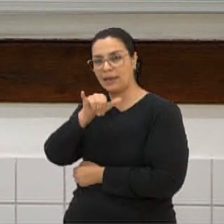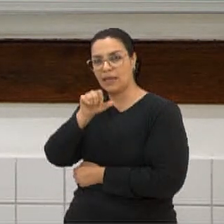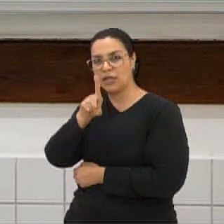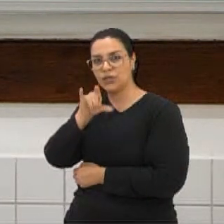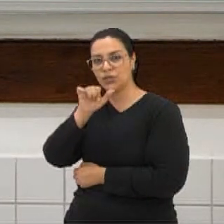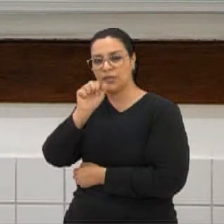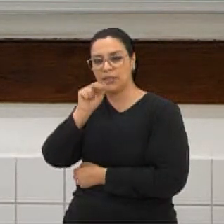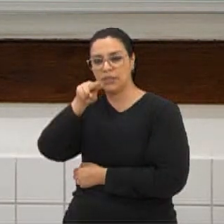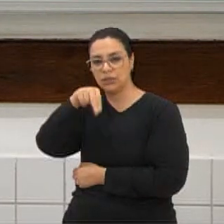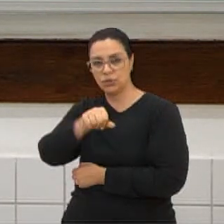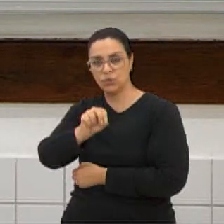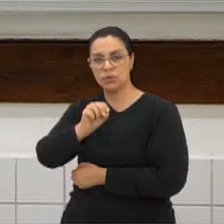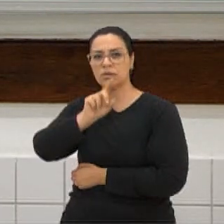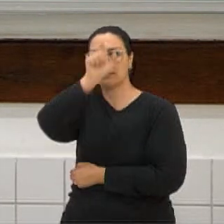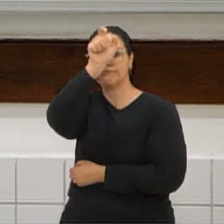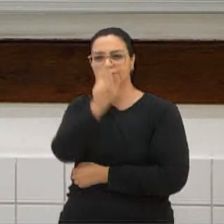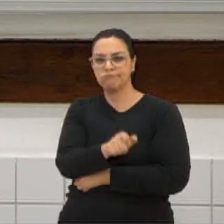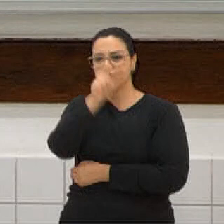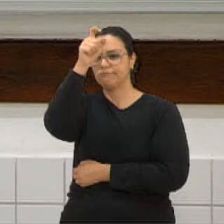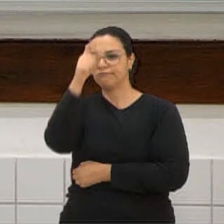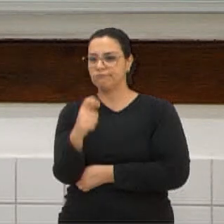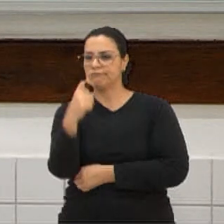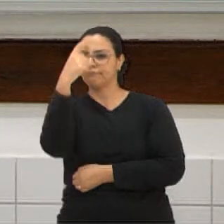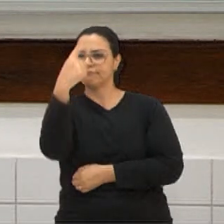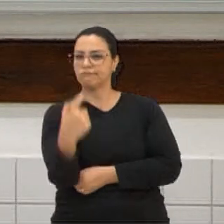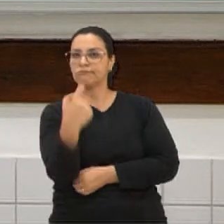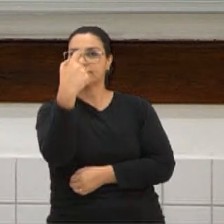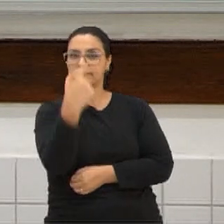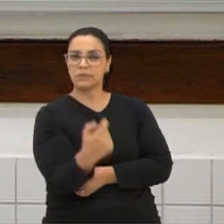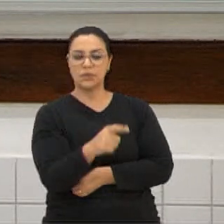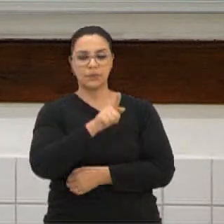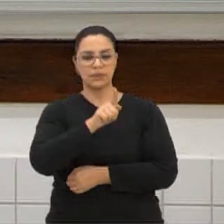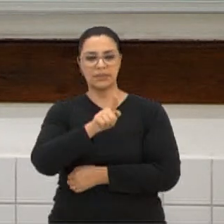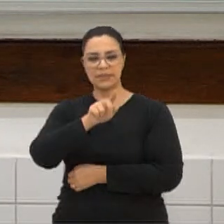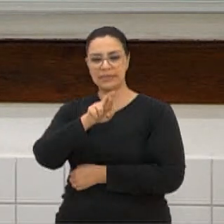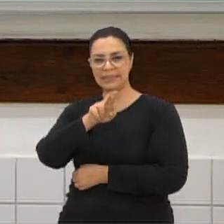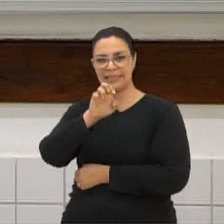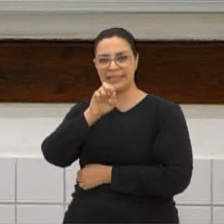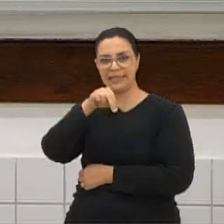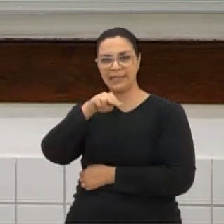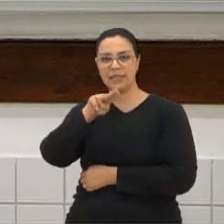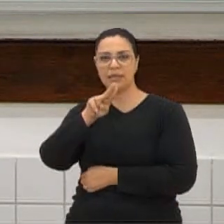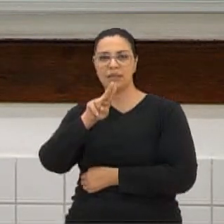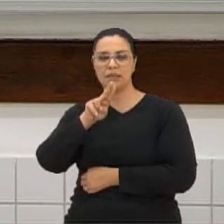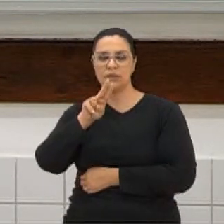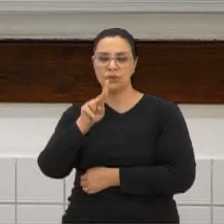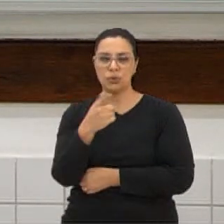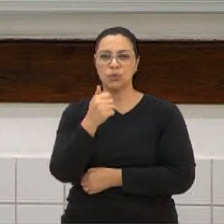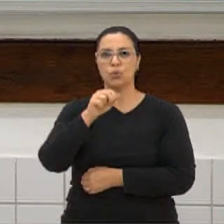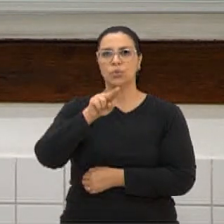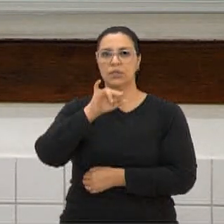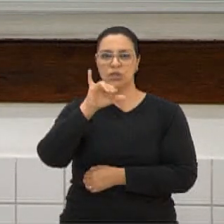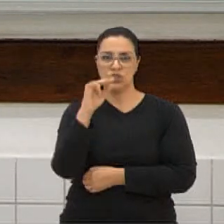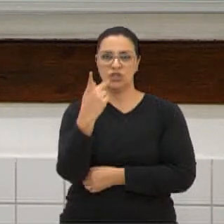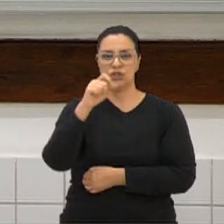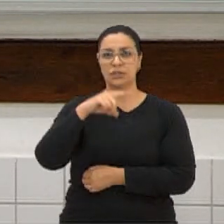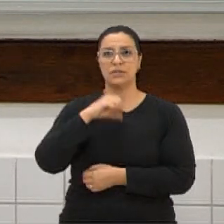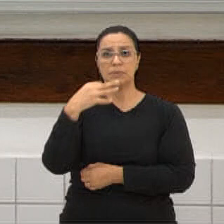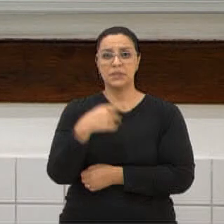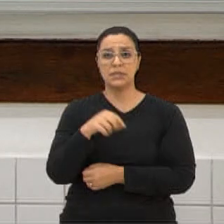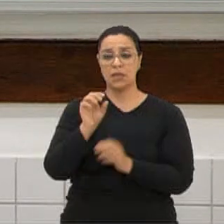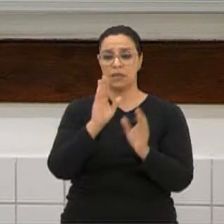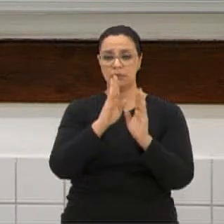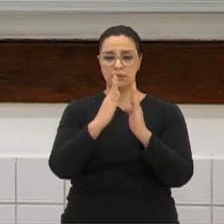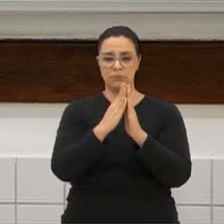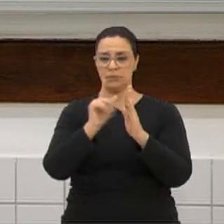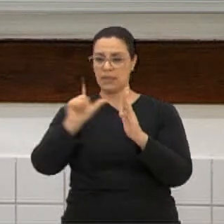linhas verticais. O meridiano de Greenwich, ele é responsável pela divisão em hemisfério leste e